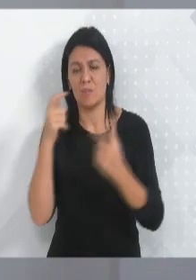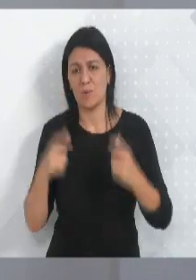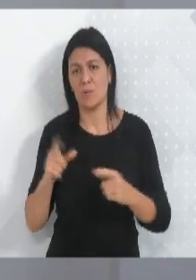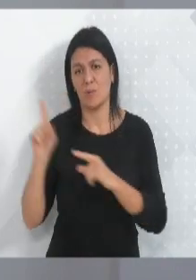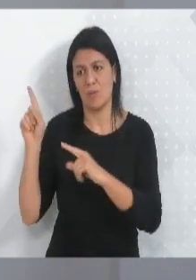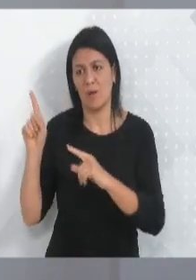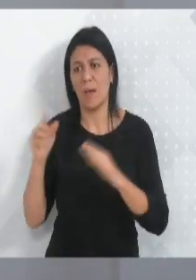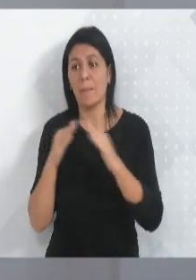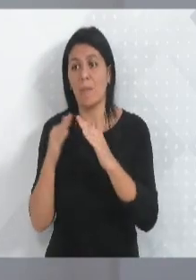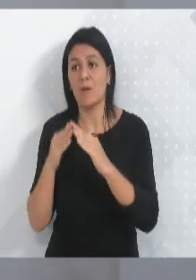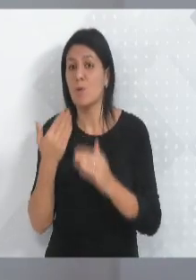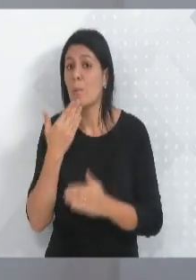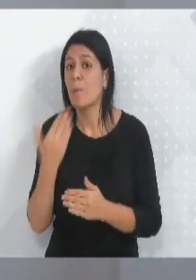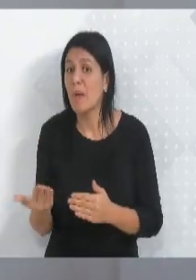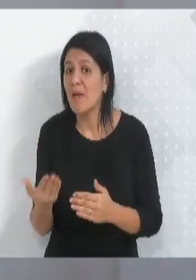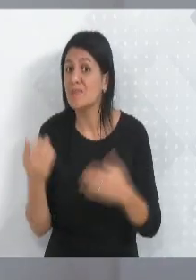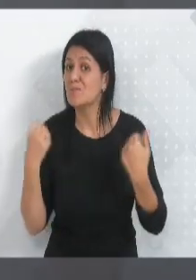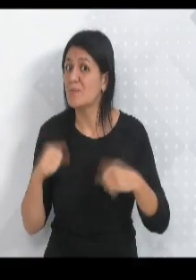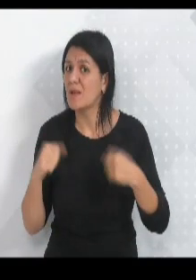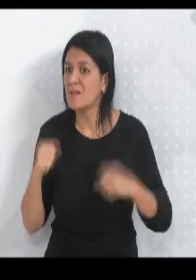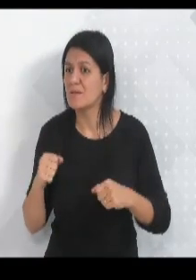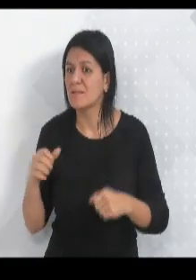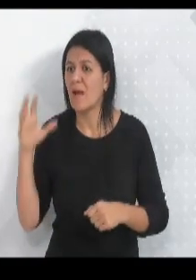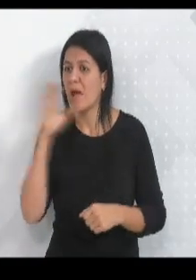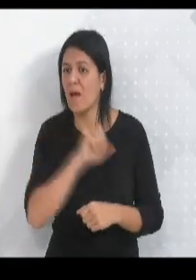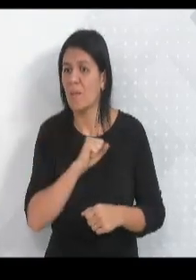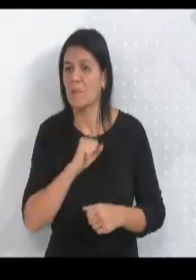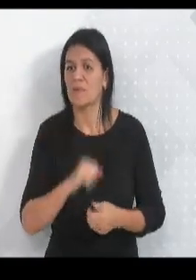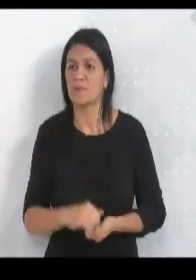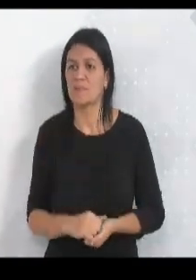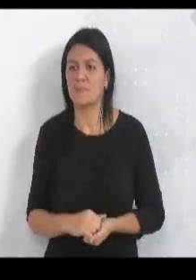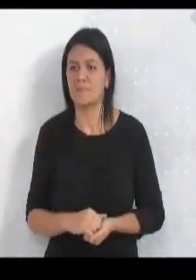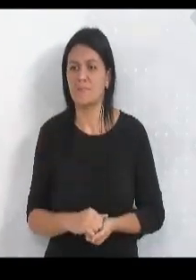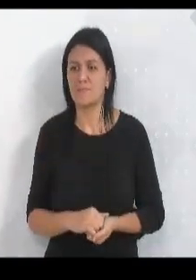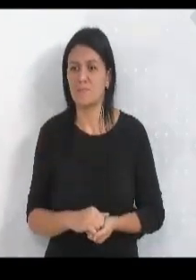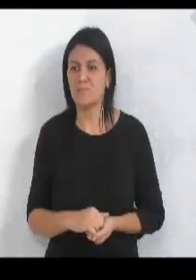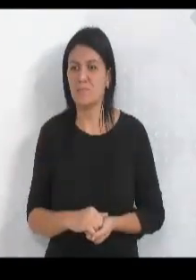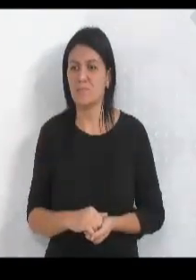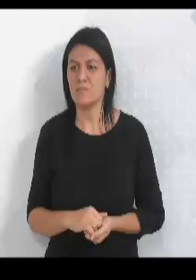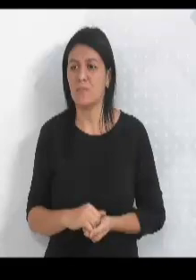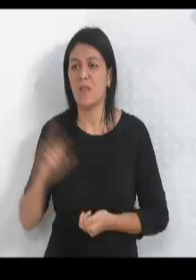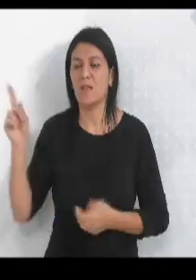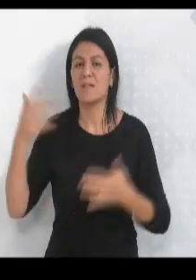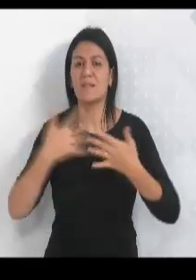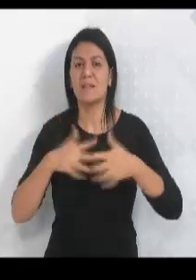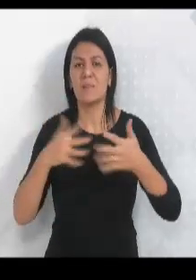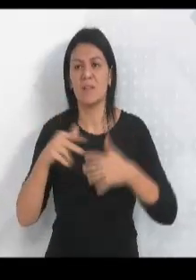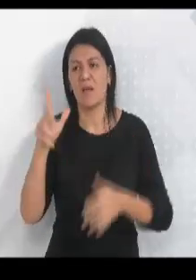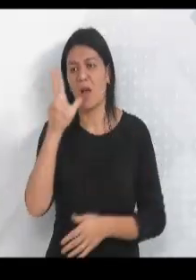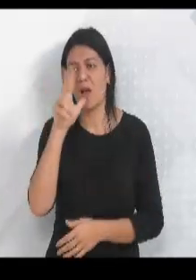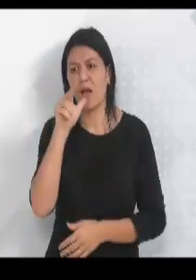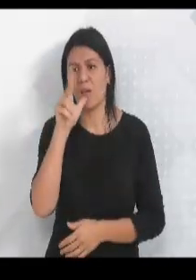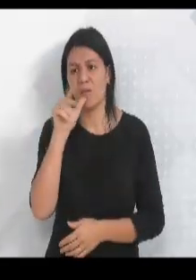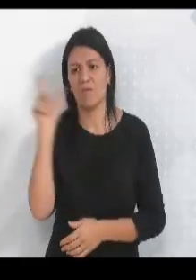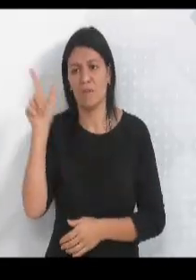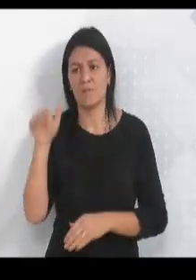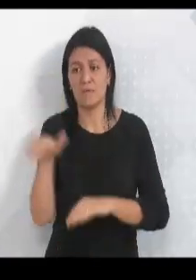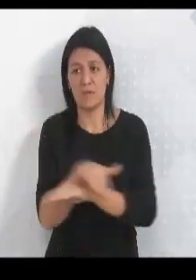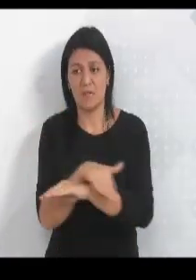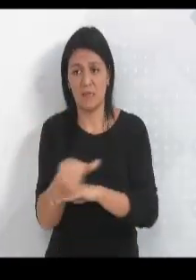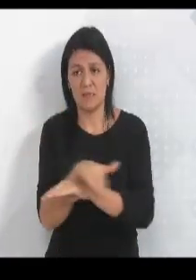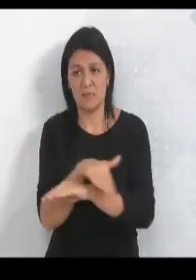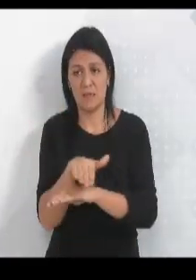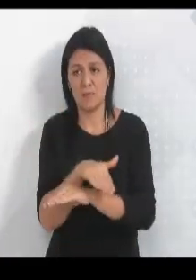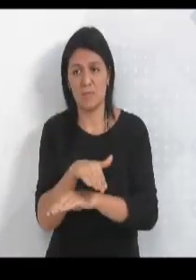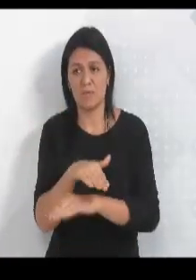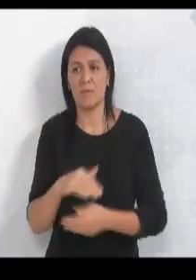os moradores precisam, e de fato há necessidade de reduzir a velocidade. Aqui, lá no terminal da Água Verde. Essa ruazinha aqui, senhores, o